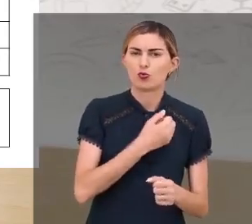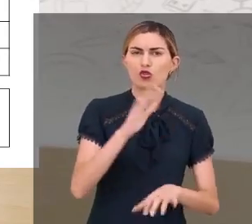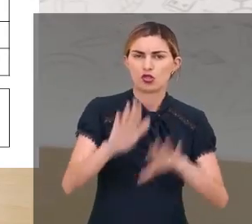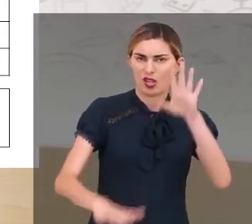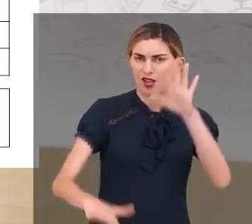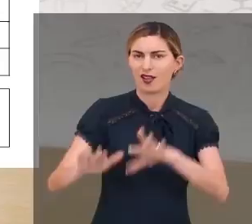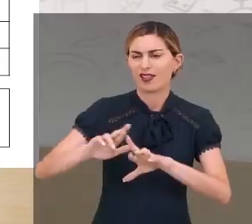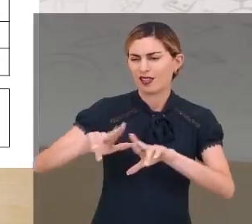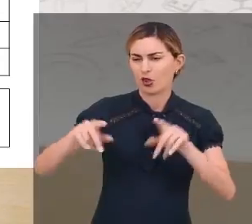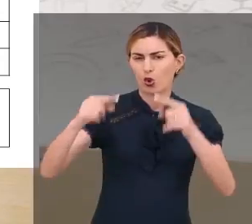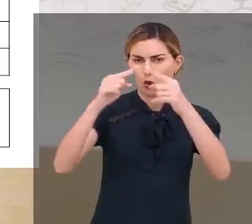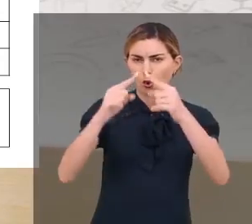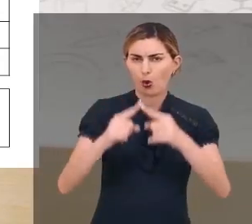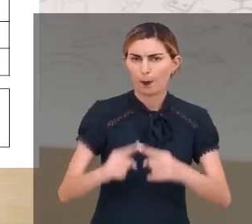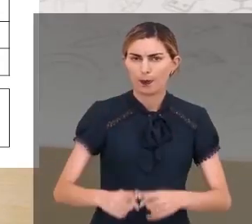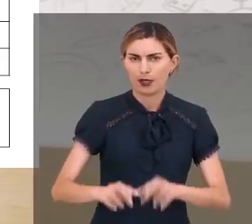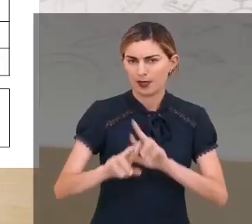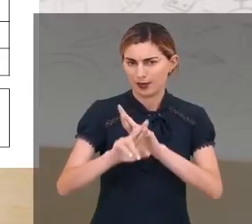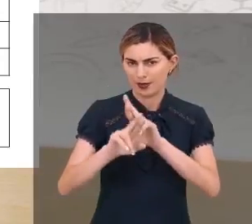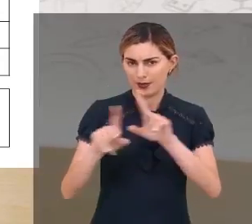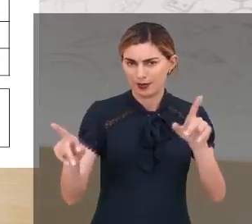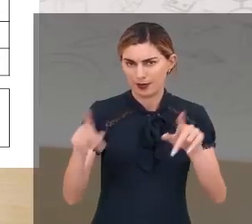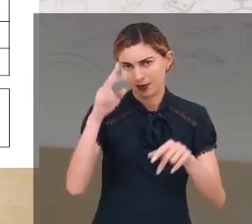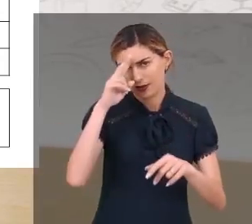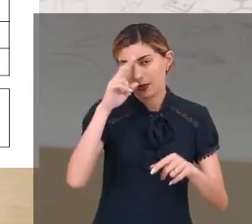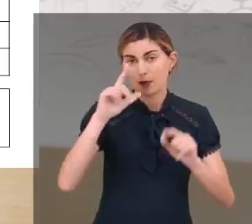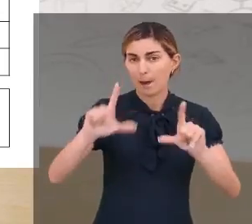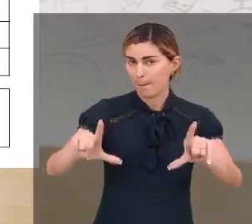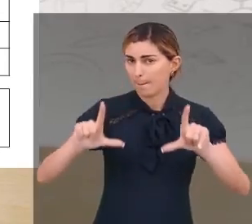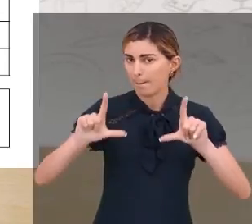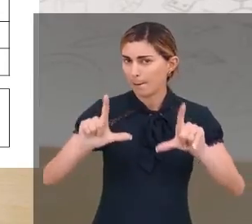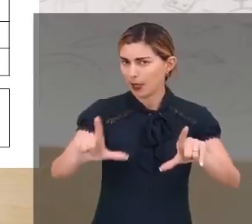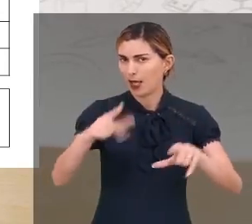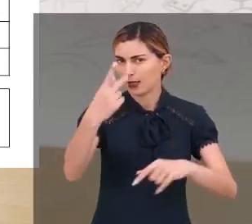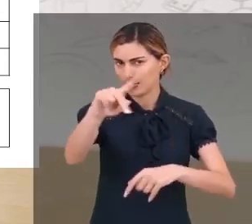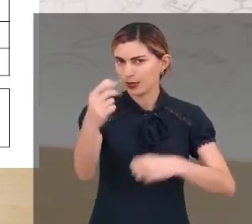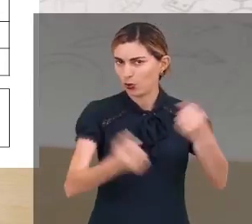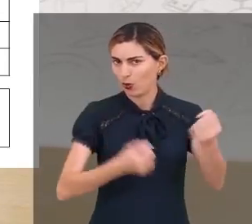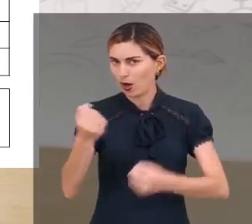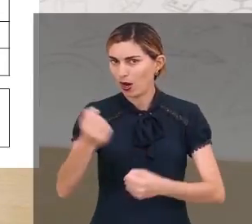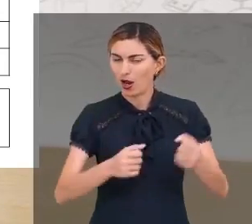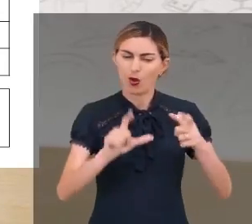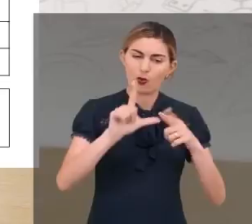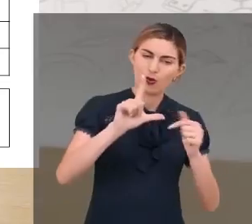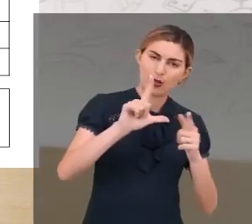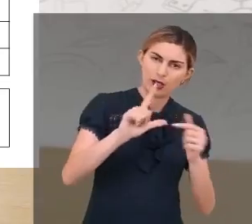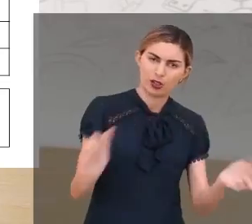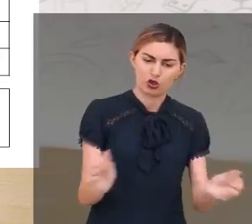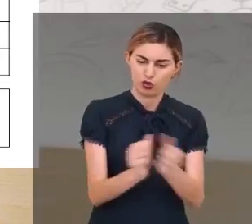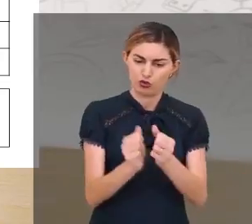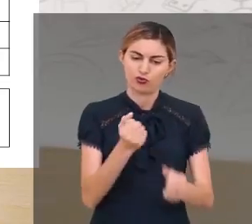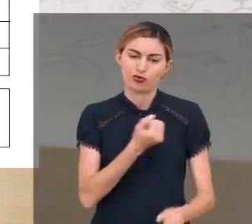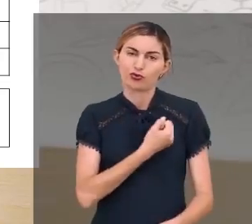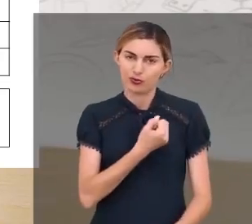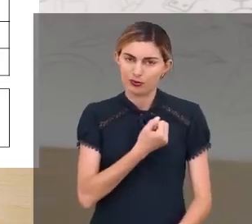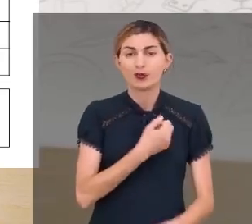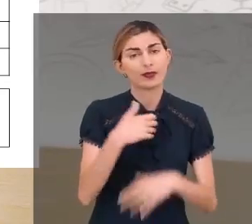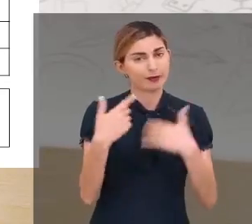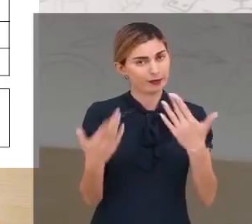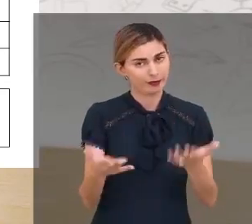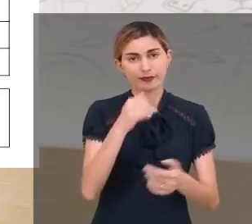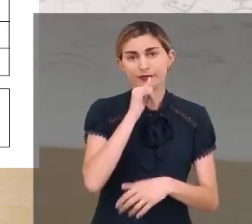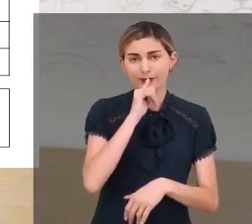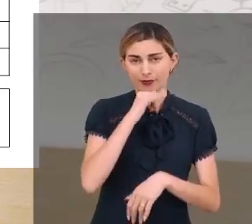condições para um número maior de combinações. Lembra-se da placa do seu veículo, onde a combinação é com letras e números?